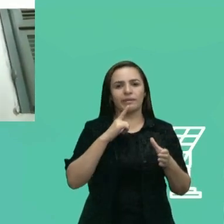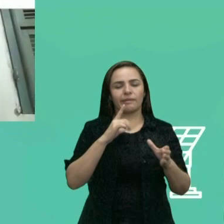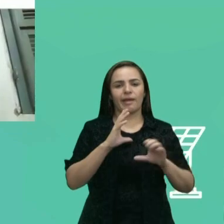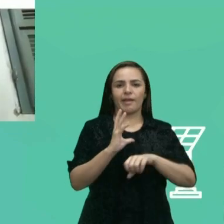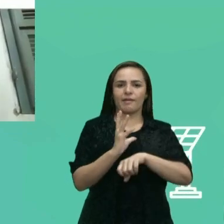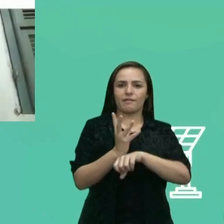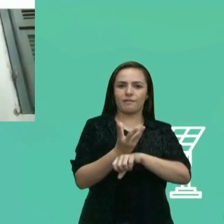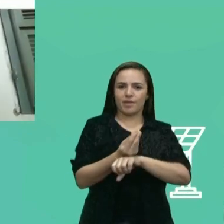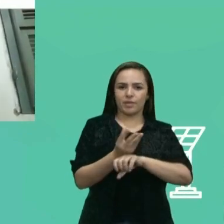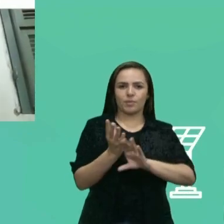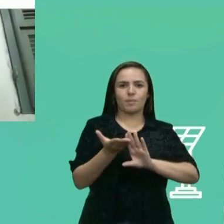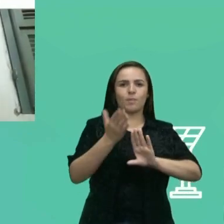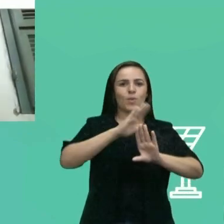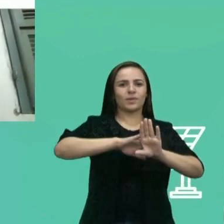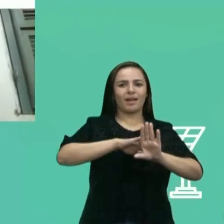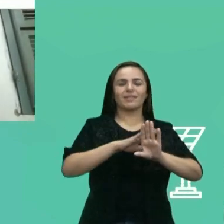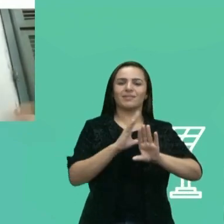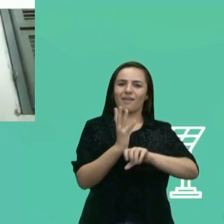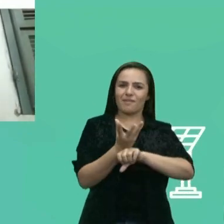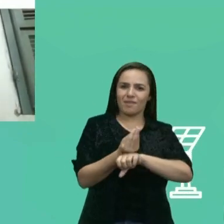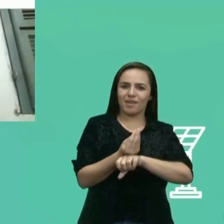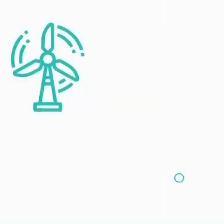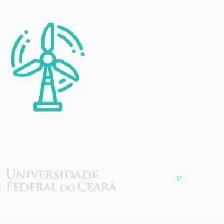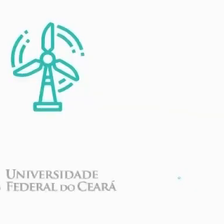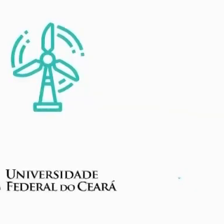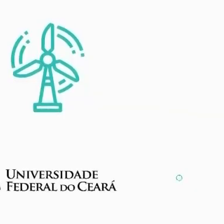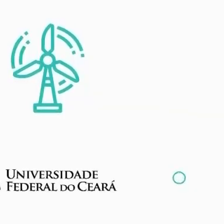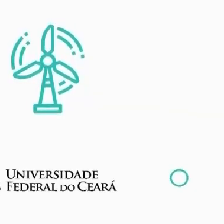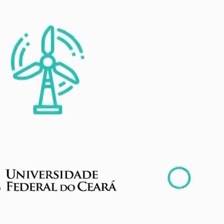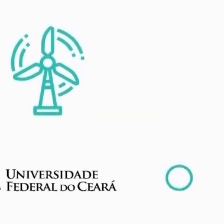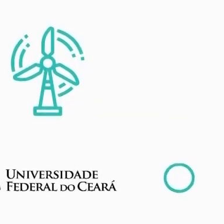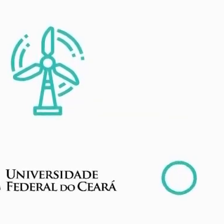Nós estamos muito gratos pela oportunidade e muito obrigado.